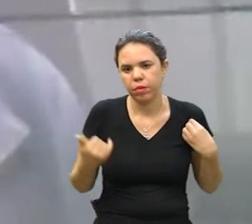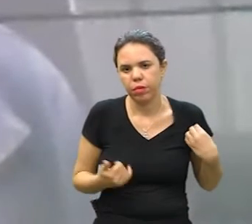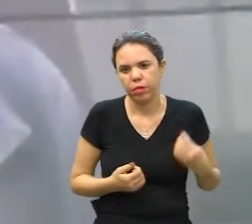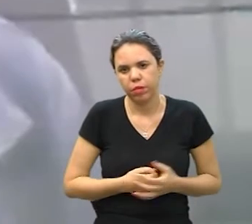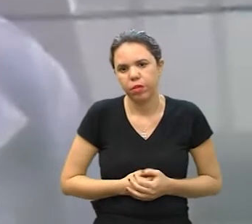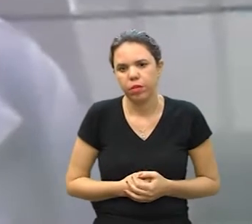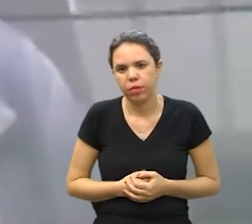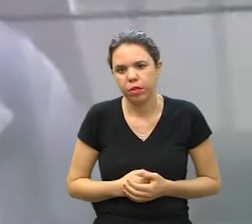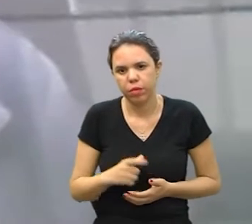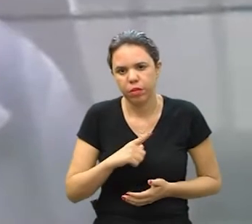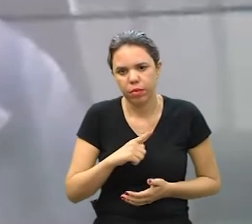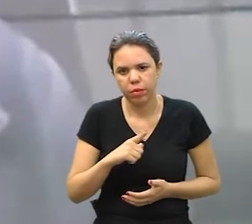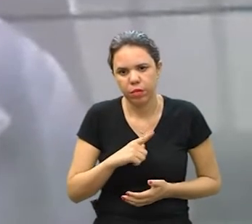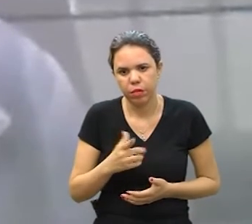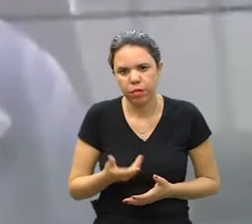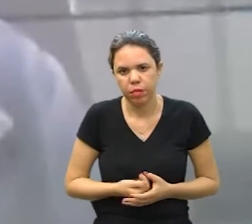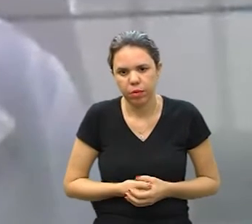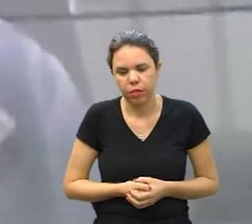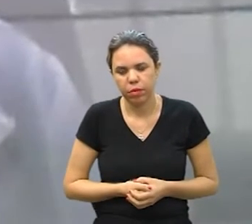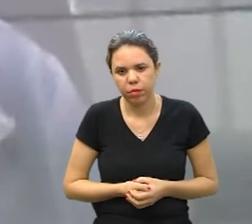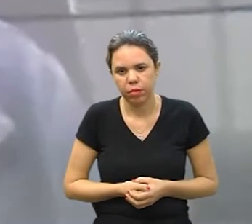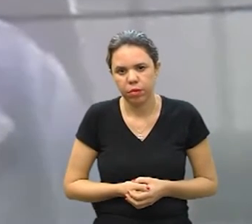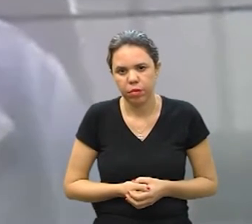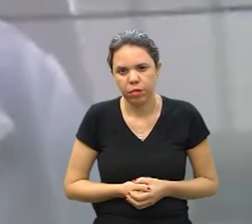de idade, elas têm